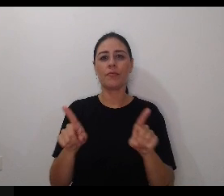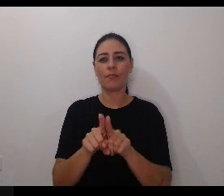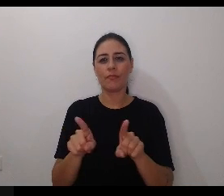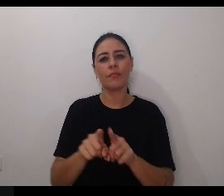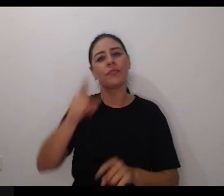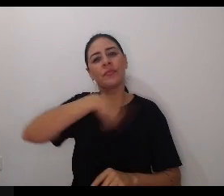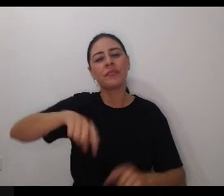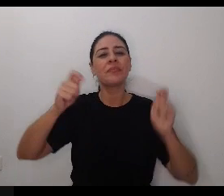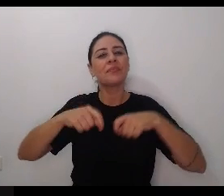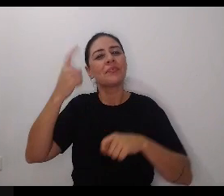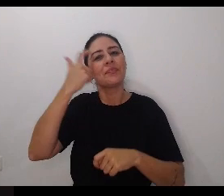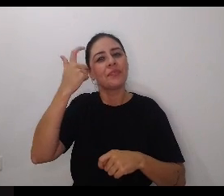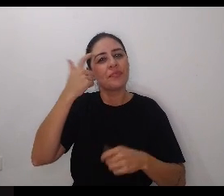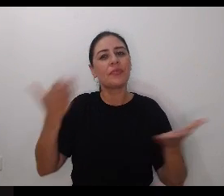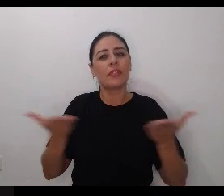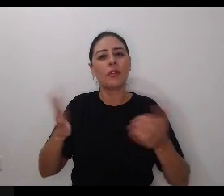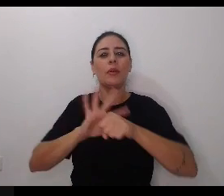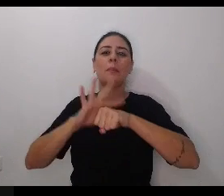o desenvolvimento.